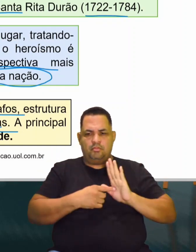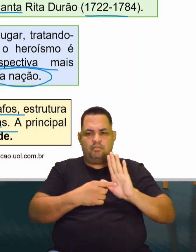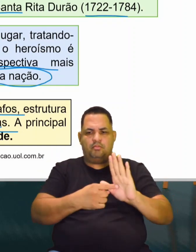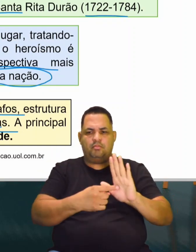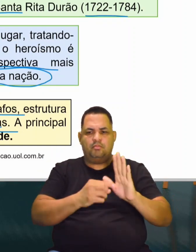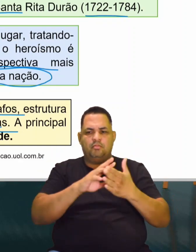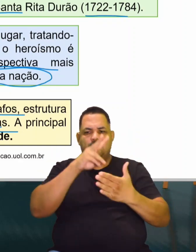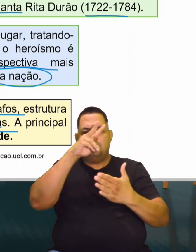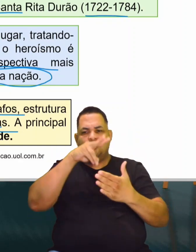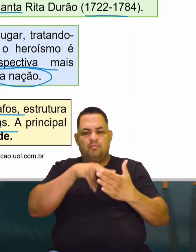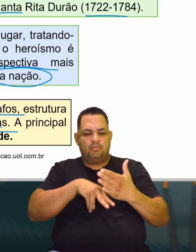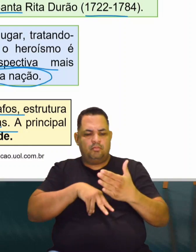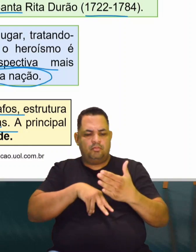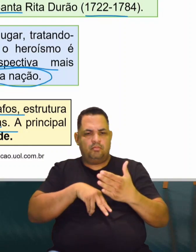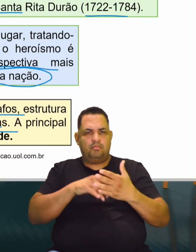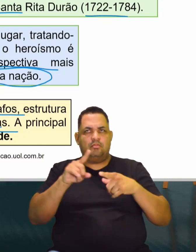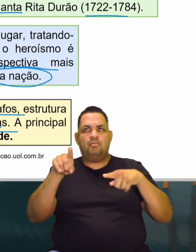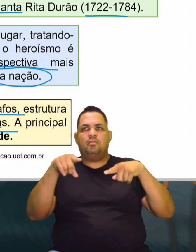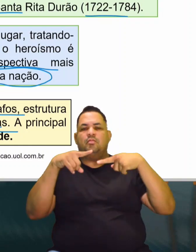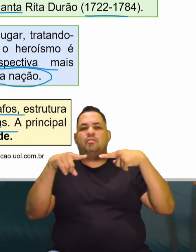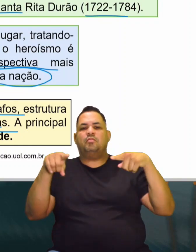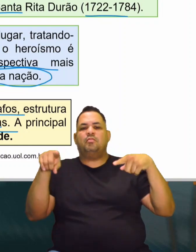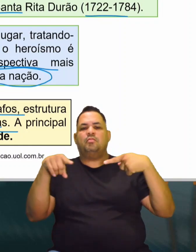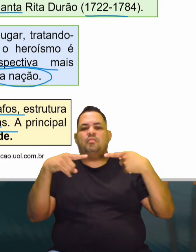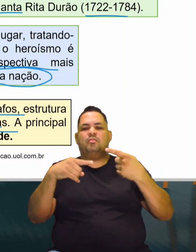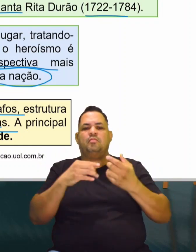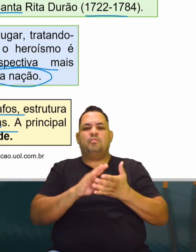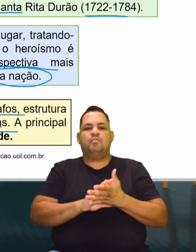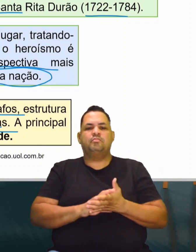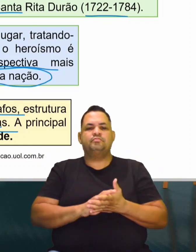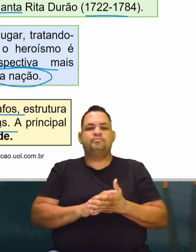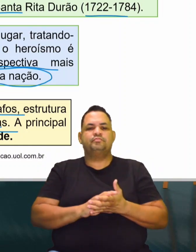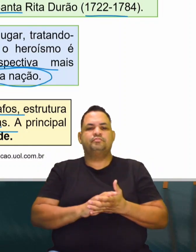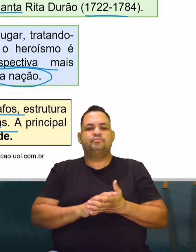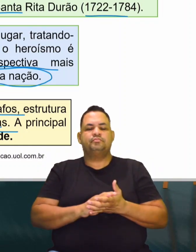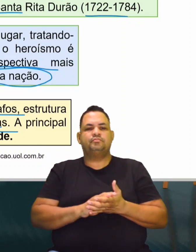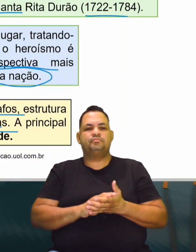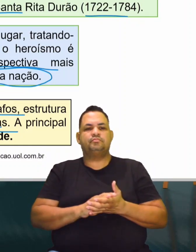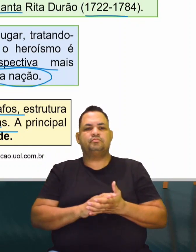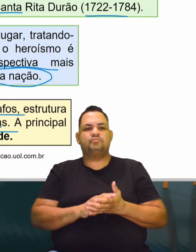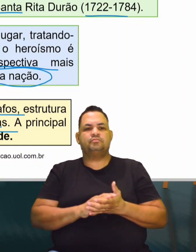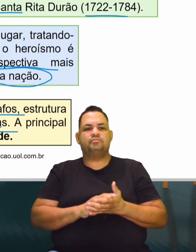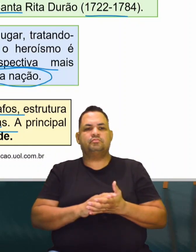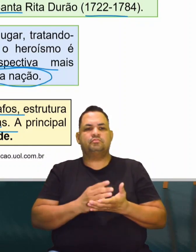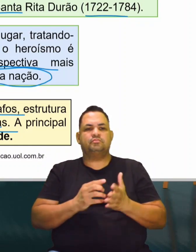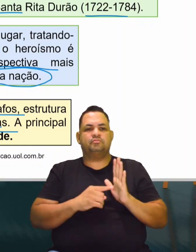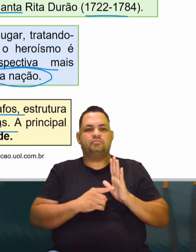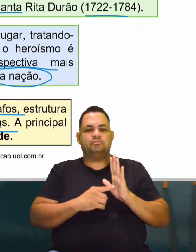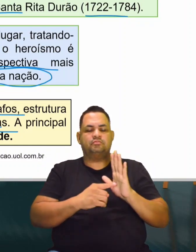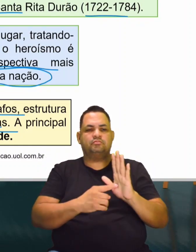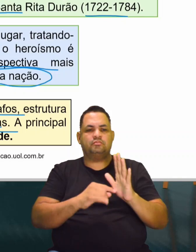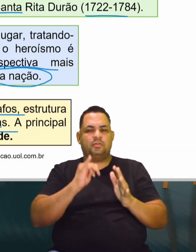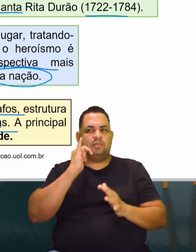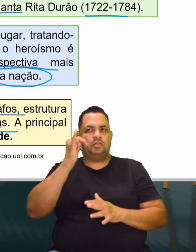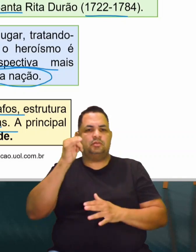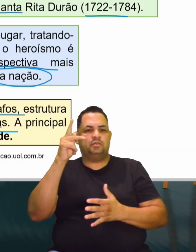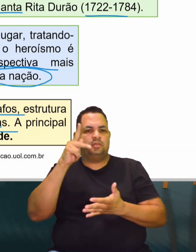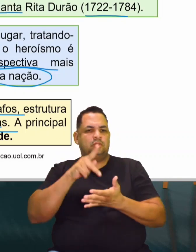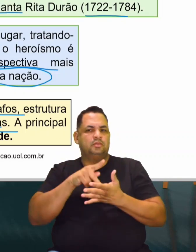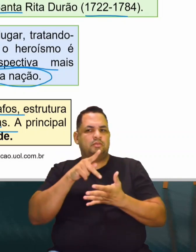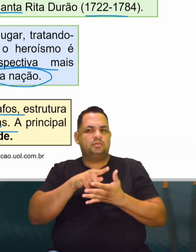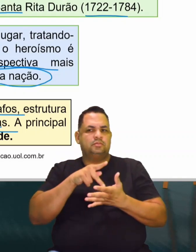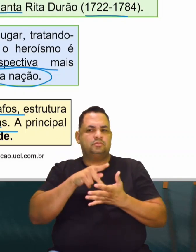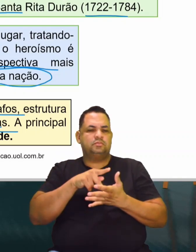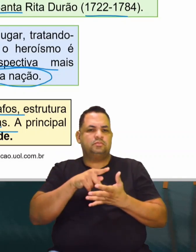lido em forma musicalizado, com rimas, enfim, contando ali histórias reais, né, histórias